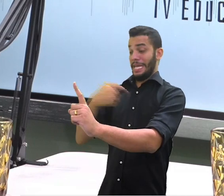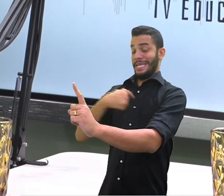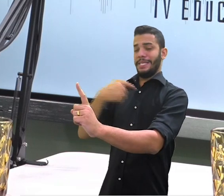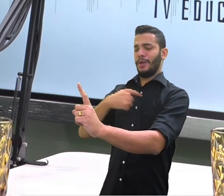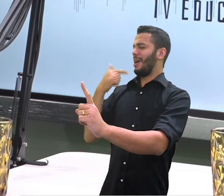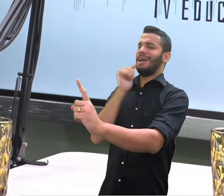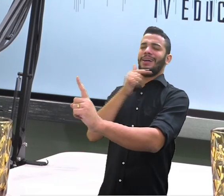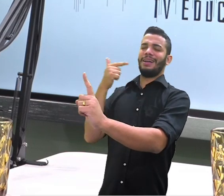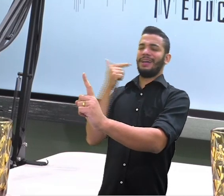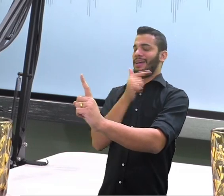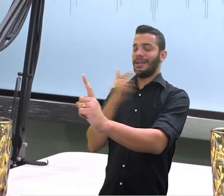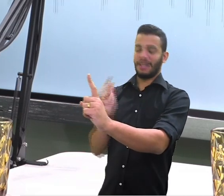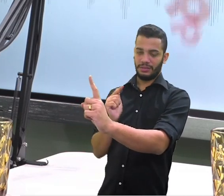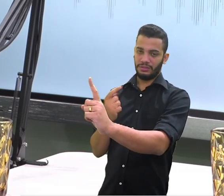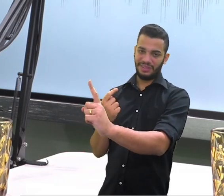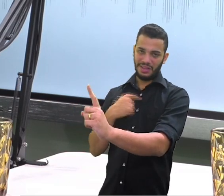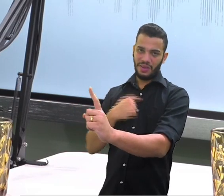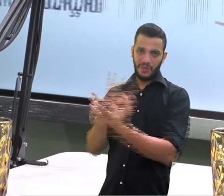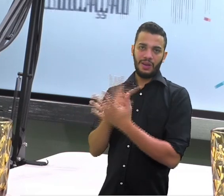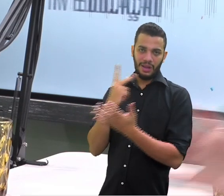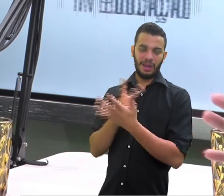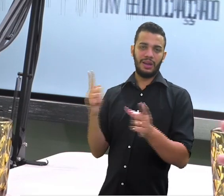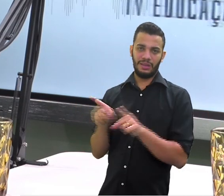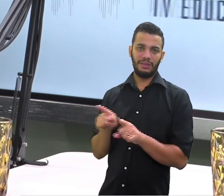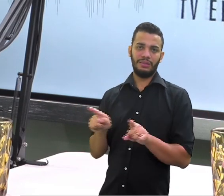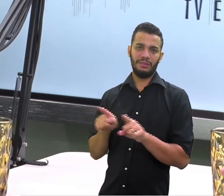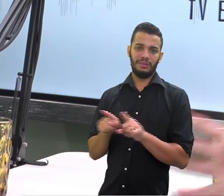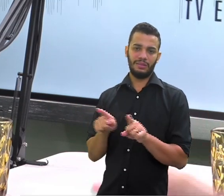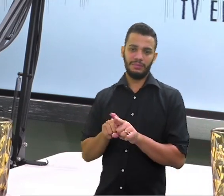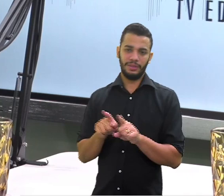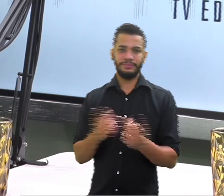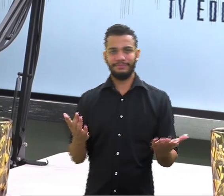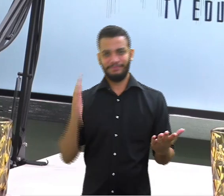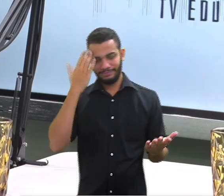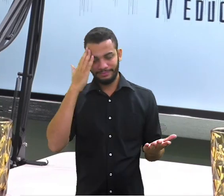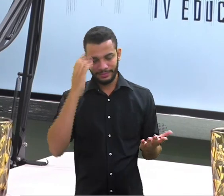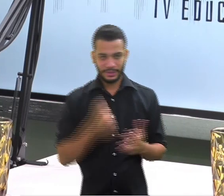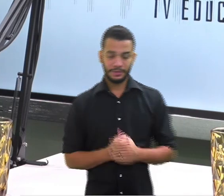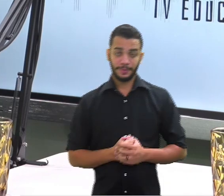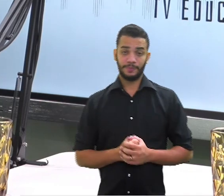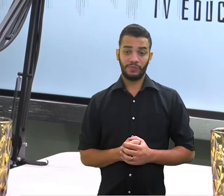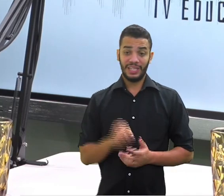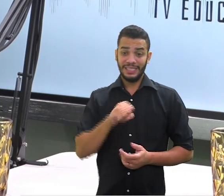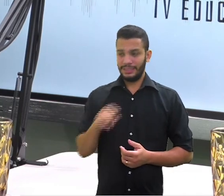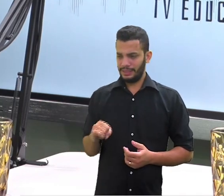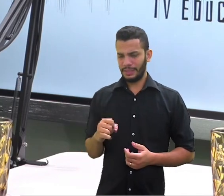graça ou não? Fez a brincadeira, a pessoa não sorriu. Ela não sorriu, então ela não achou graça. Se fosse comigo,